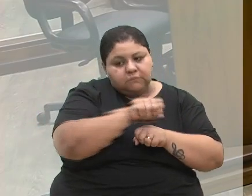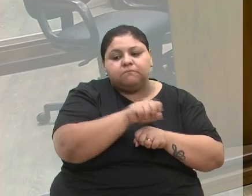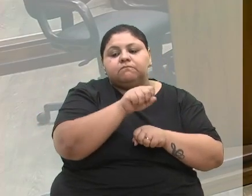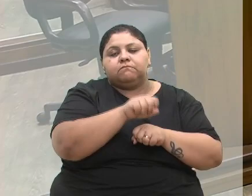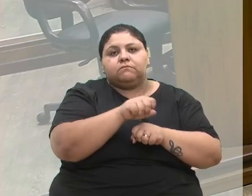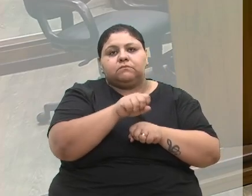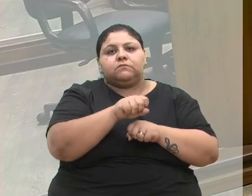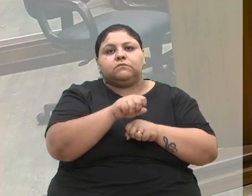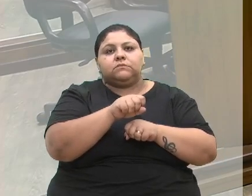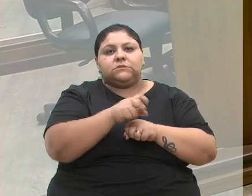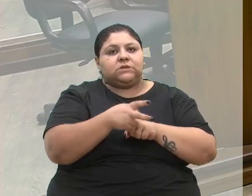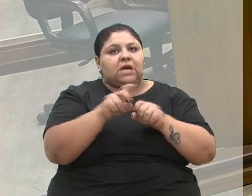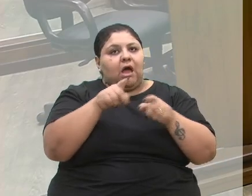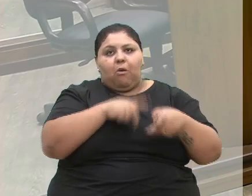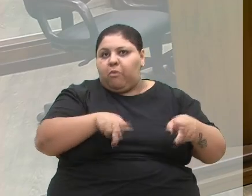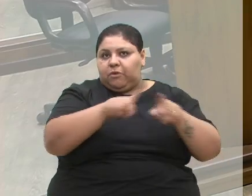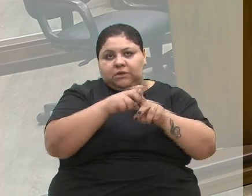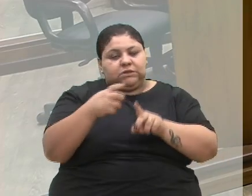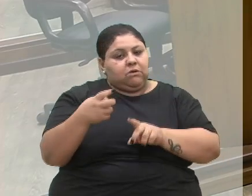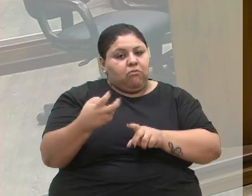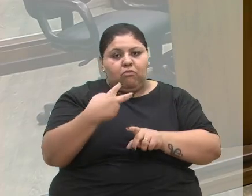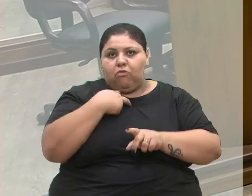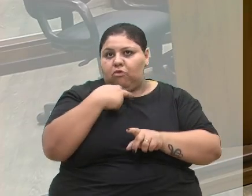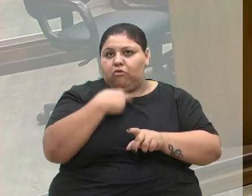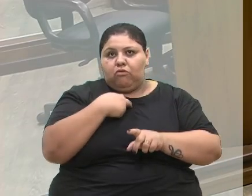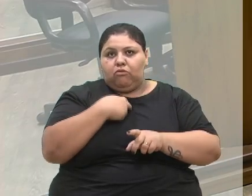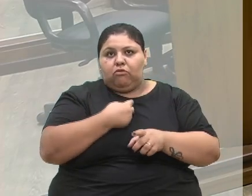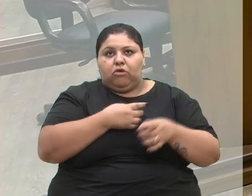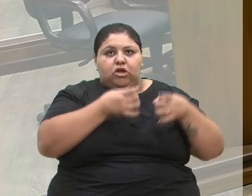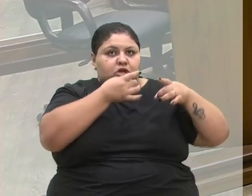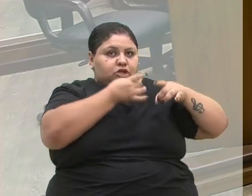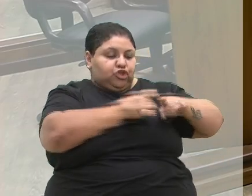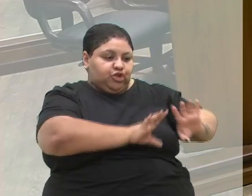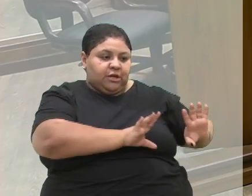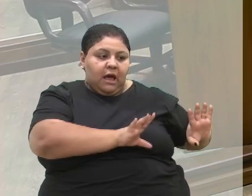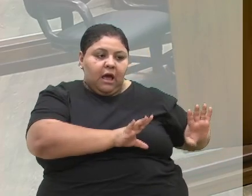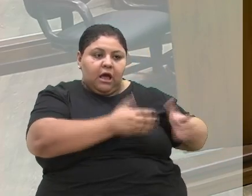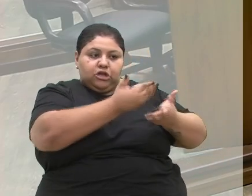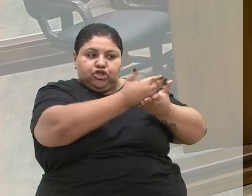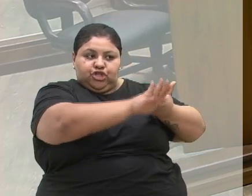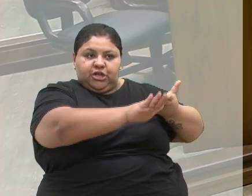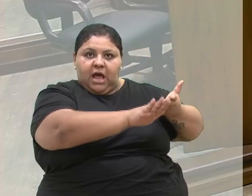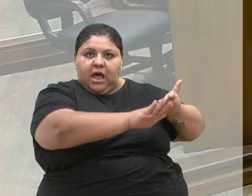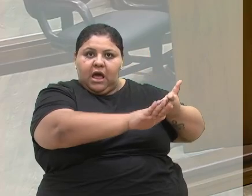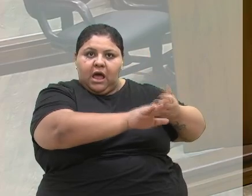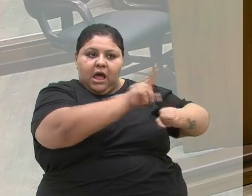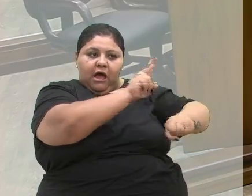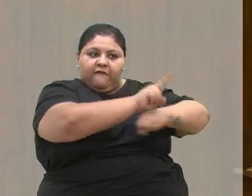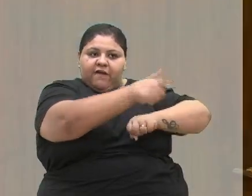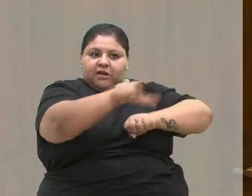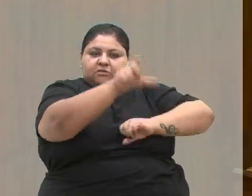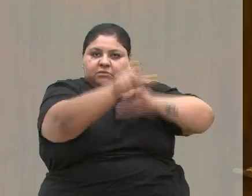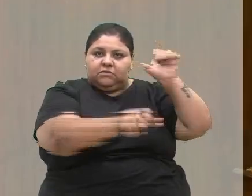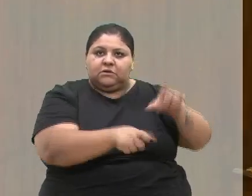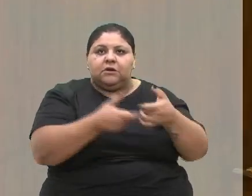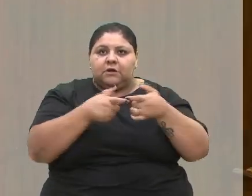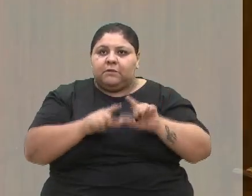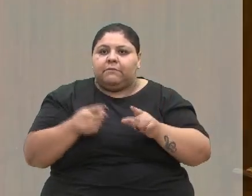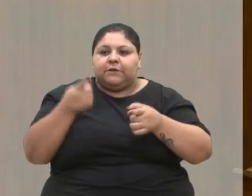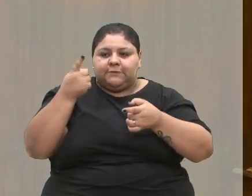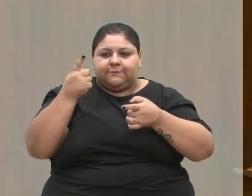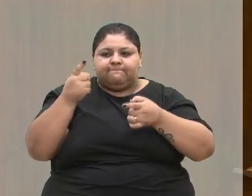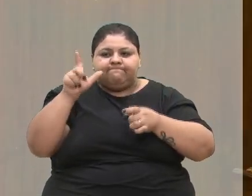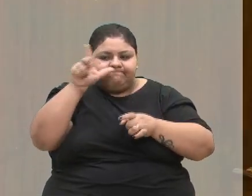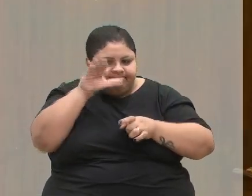a população não pode desconsiderar e tirar a vaga de outros, isso é grave, mas tem que ver também caso a caso o que